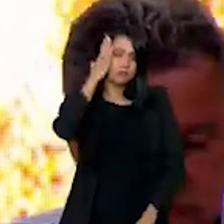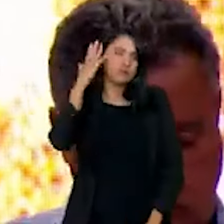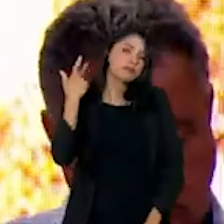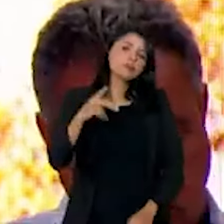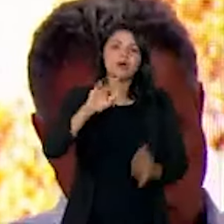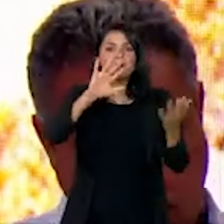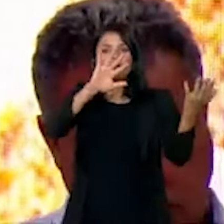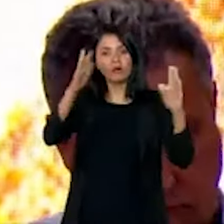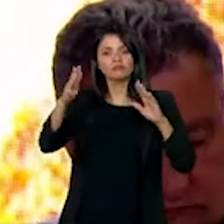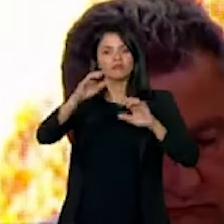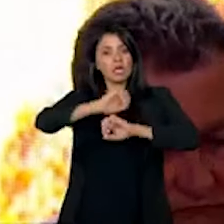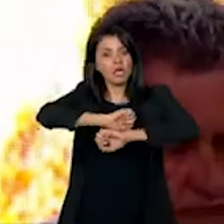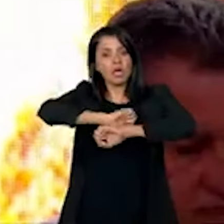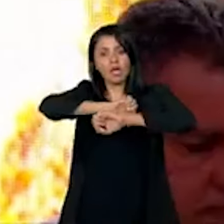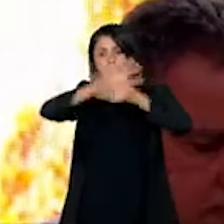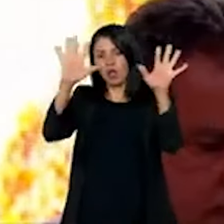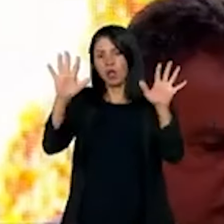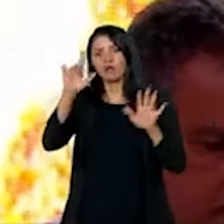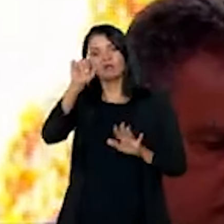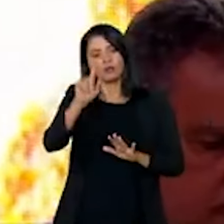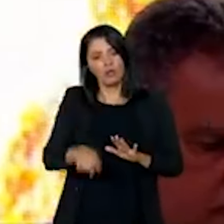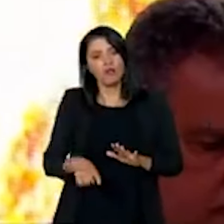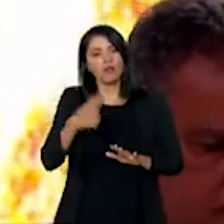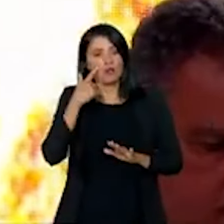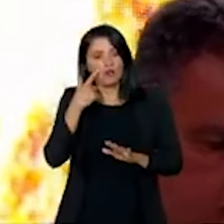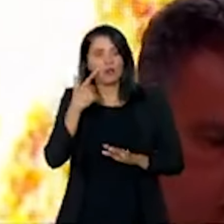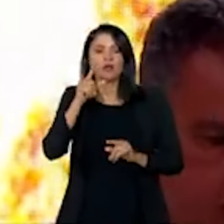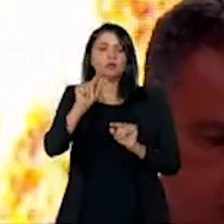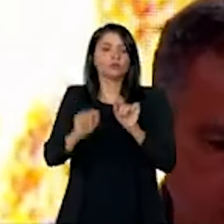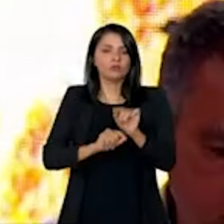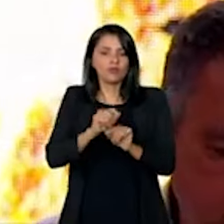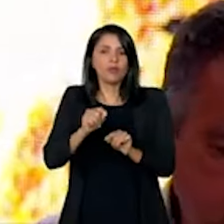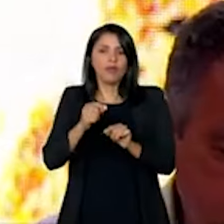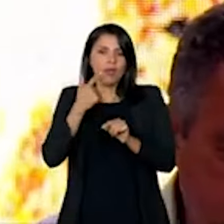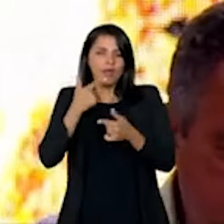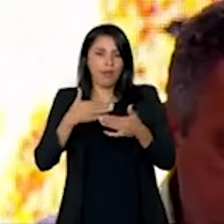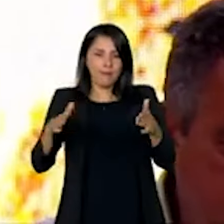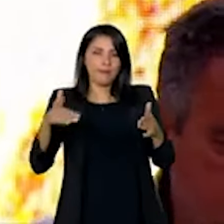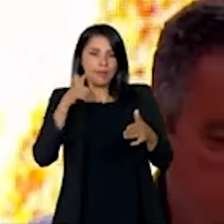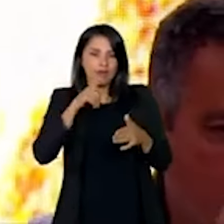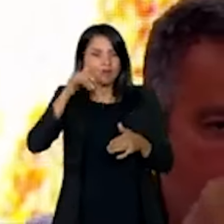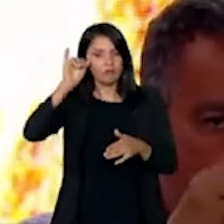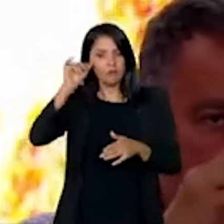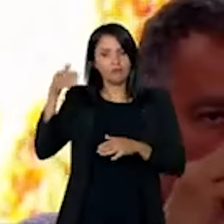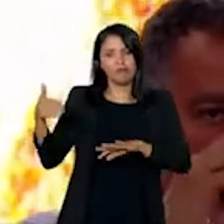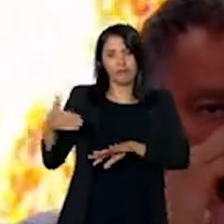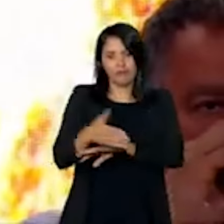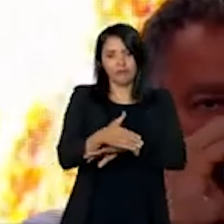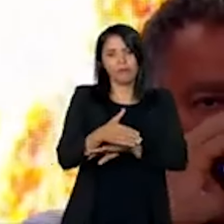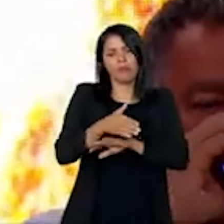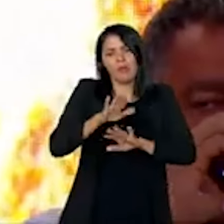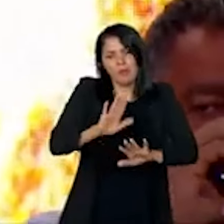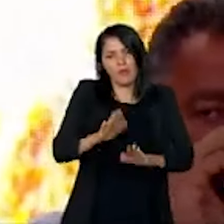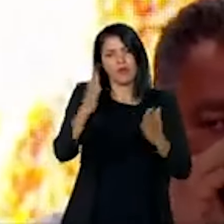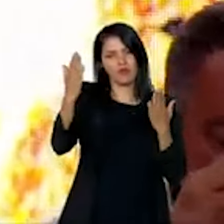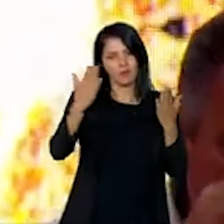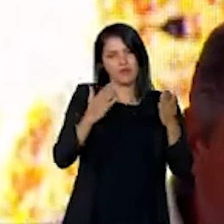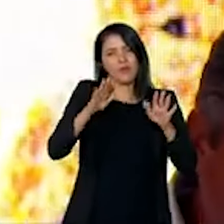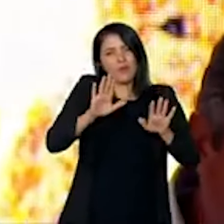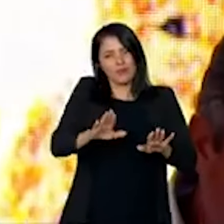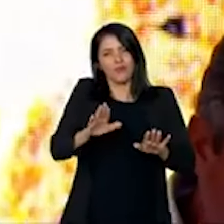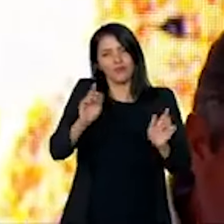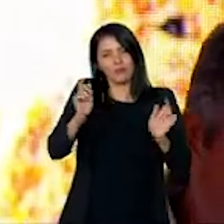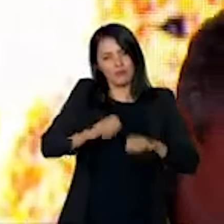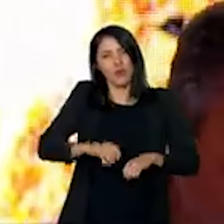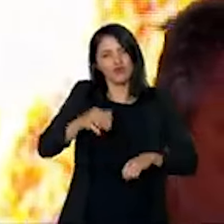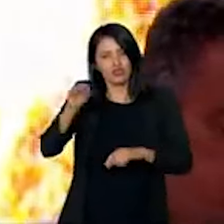ambiente estava claro, era abrir a porteira para deixar o gado passar. E a gente acha que a gente pode até